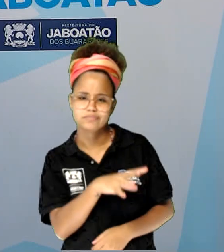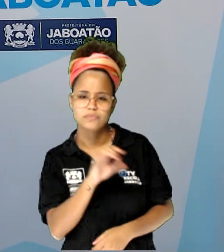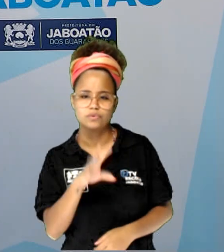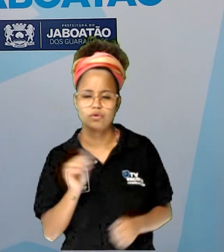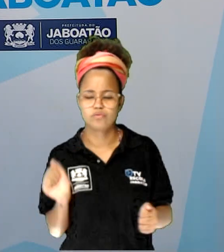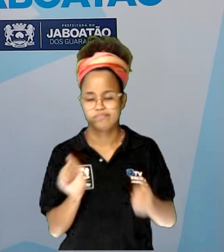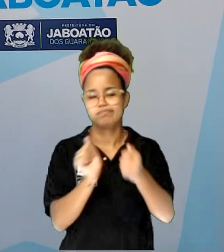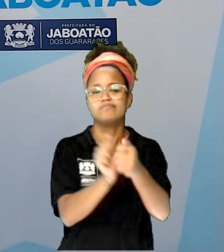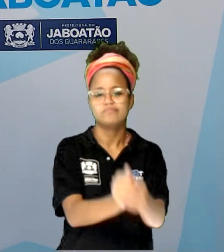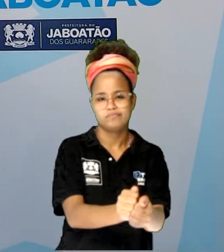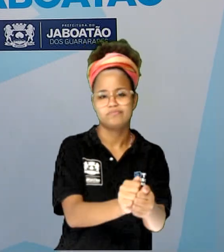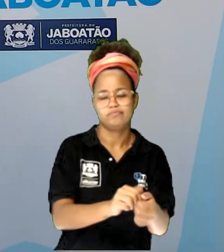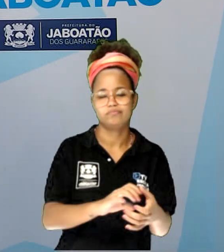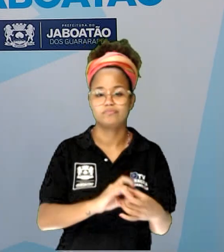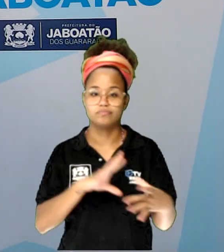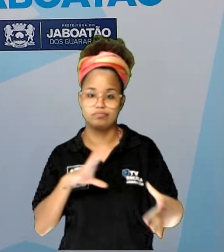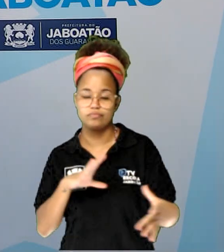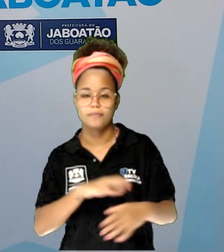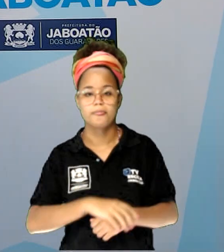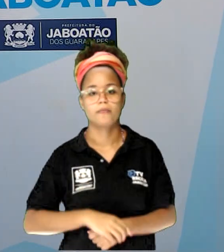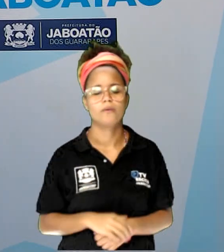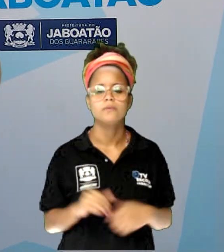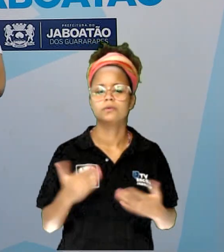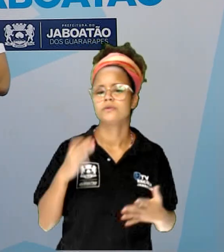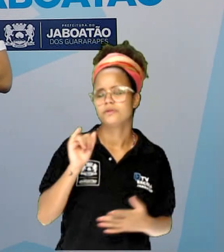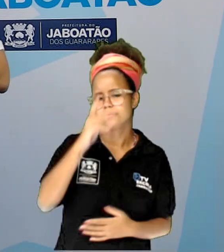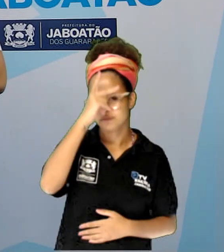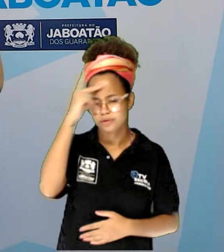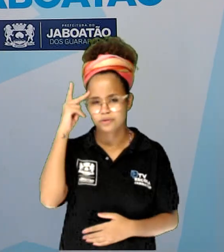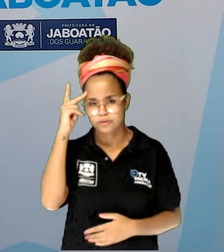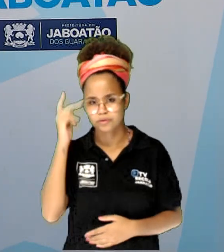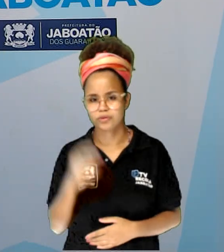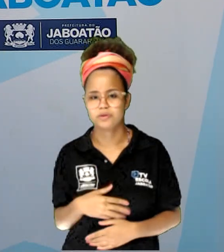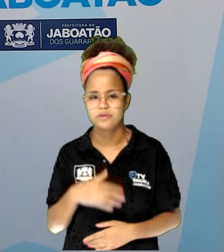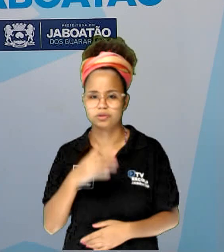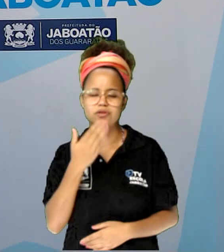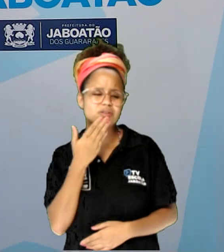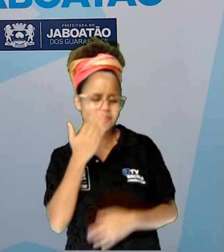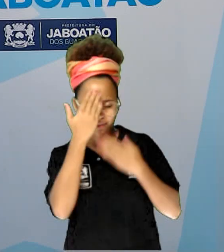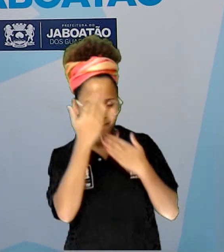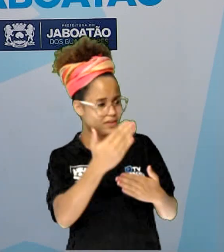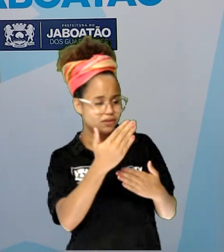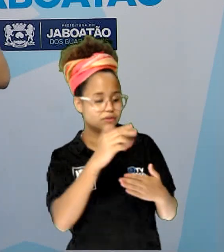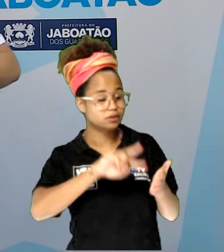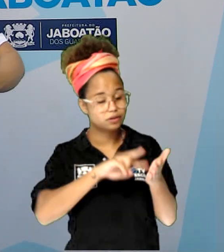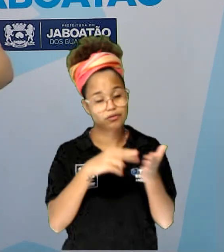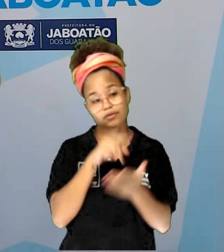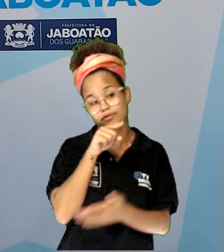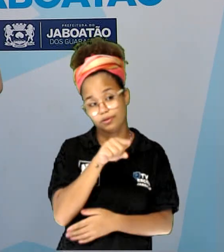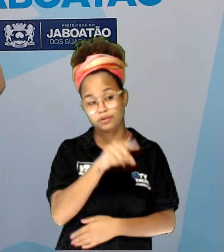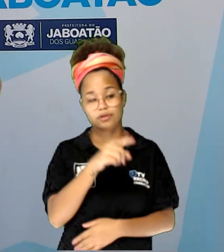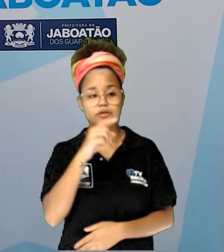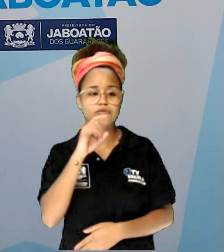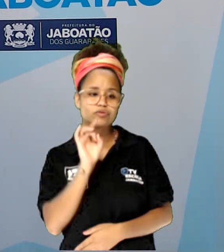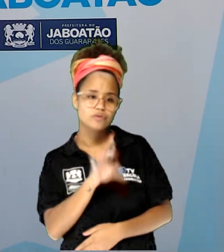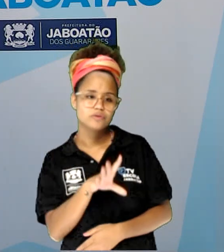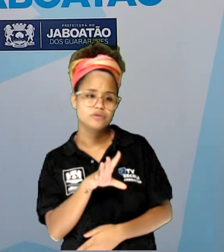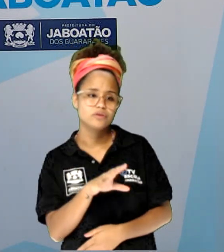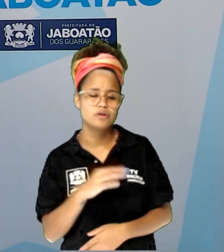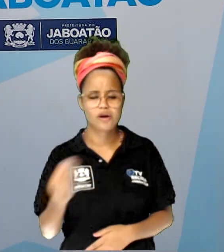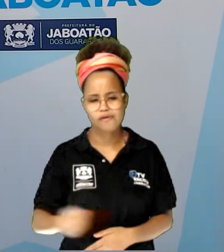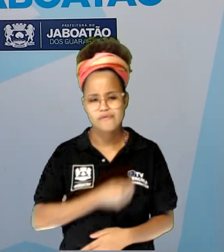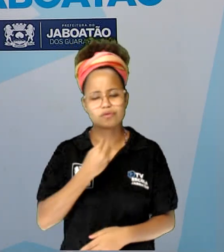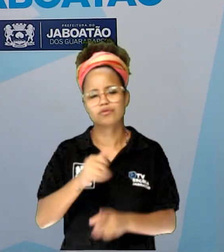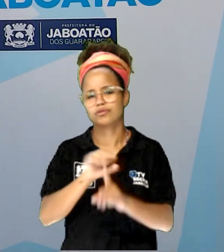companheira inseparável, a ingratidão. Então se as pessoas forem gratas com você, você estará sozinho. E aí nenhum convívio social se leva em